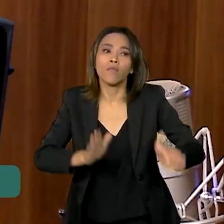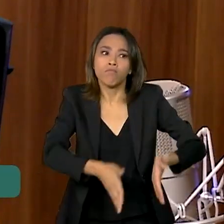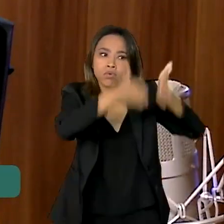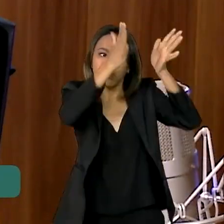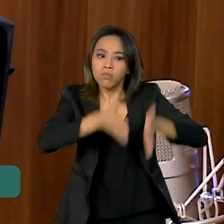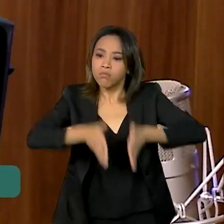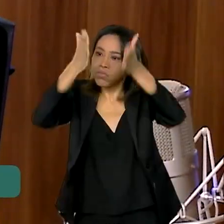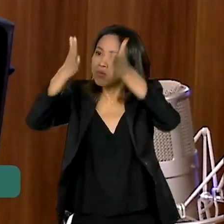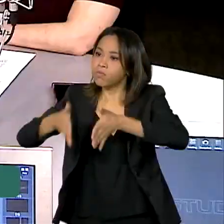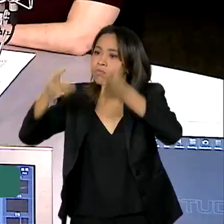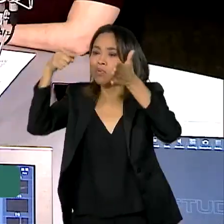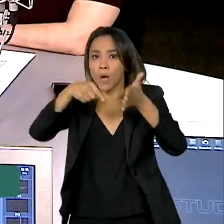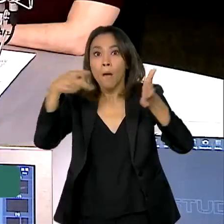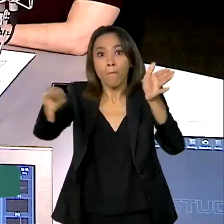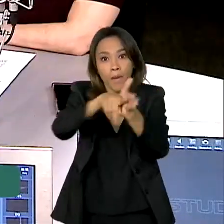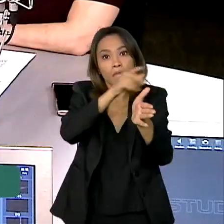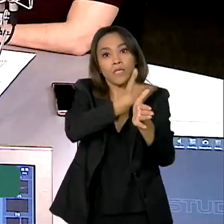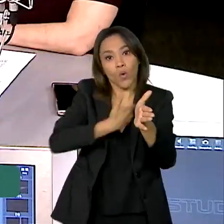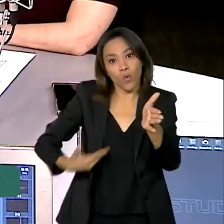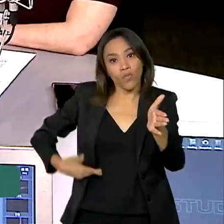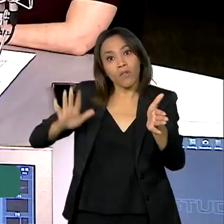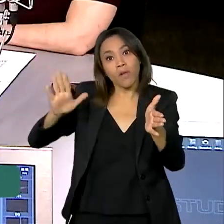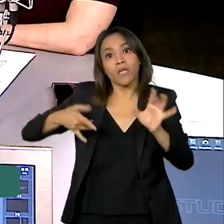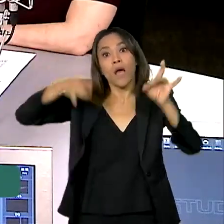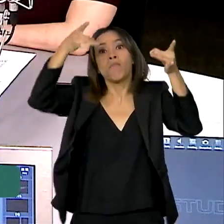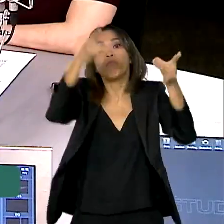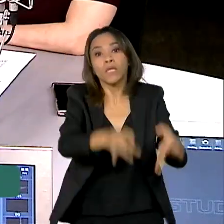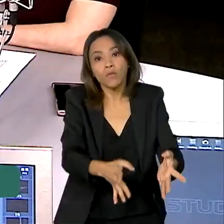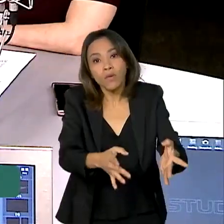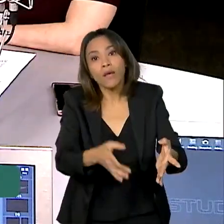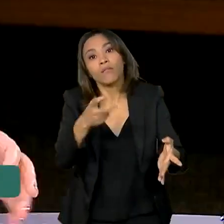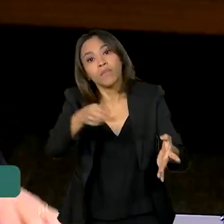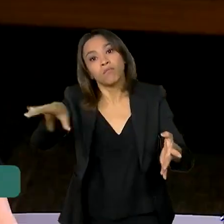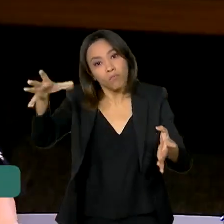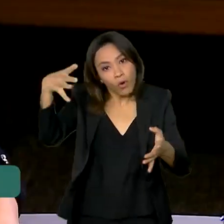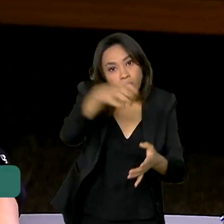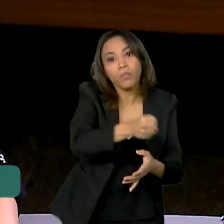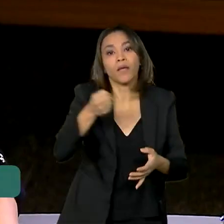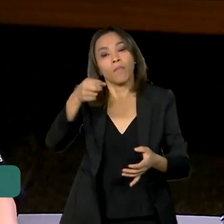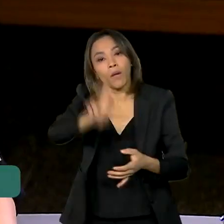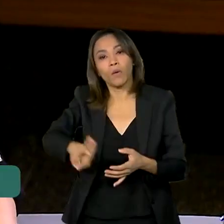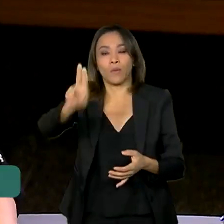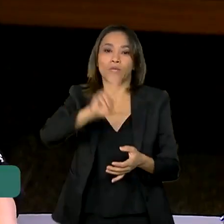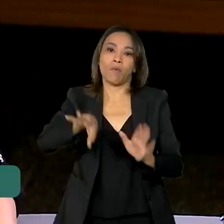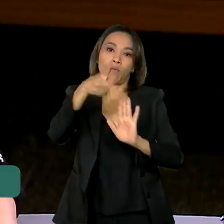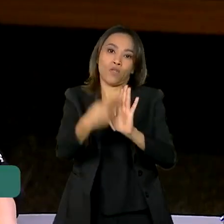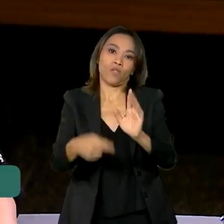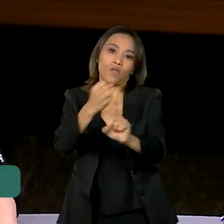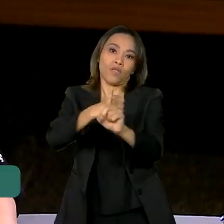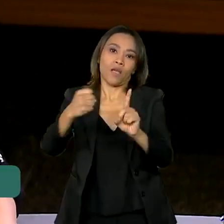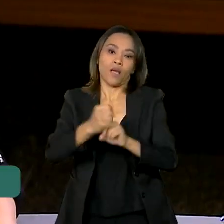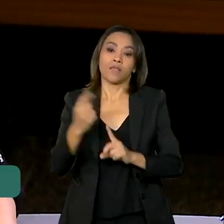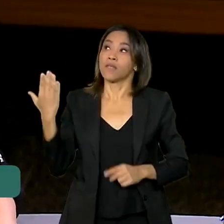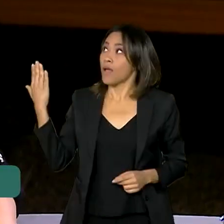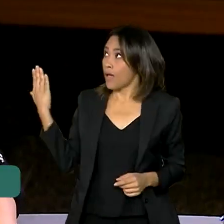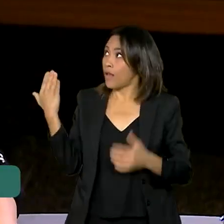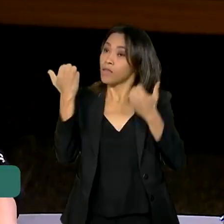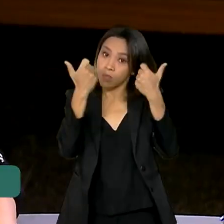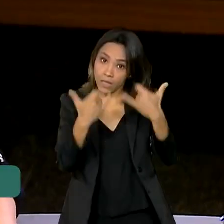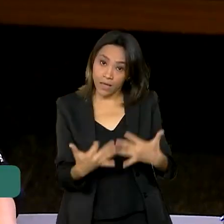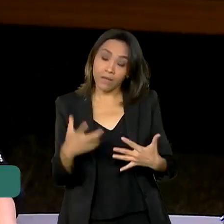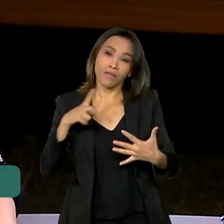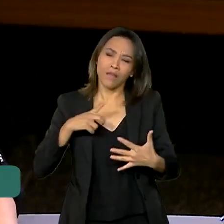impulsionar o uso de prédios públicos abandonados por projetos sociais. Tem muitas áreas ainda nos centros urbanos que